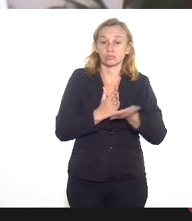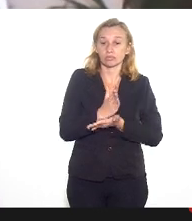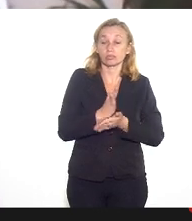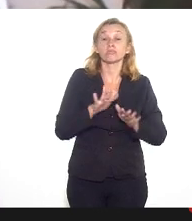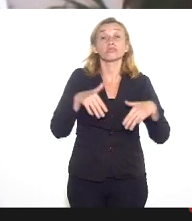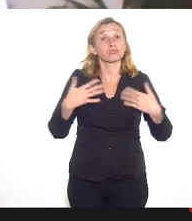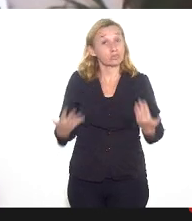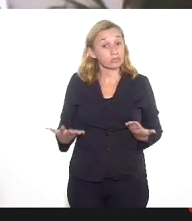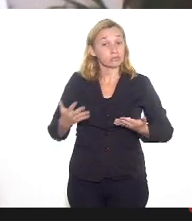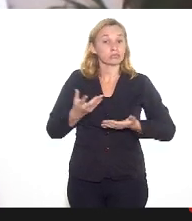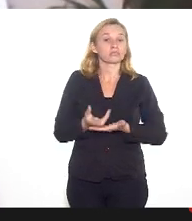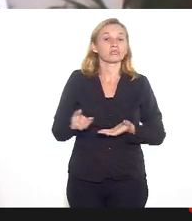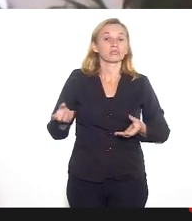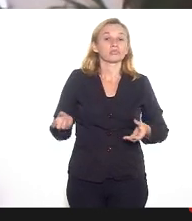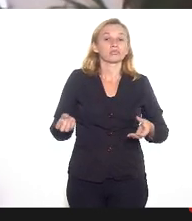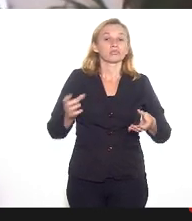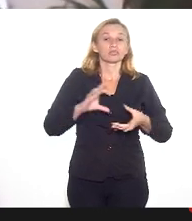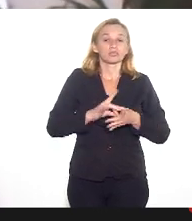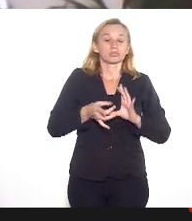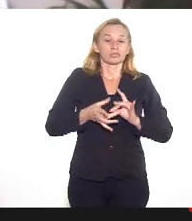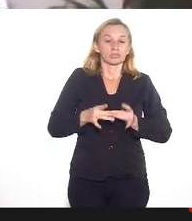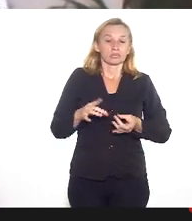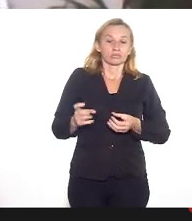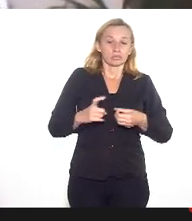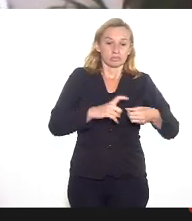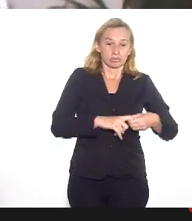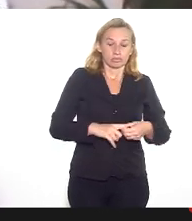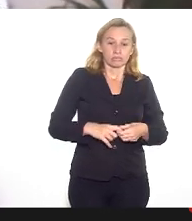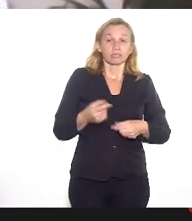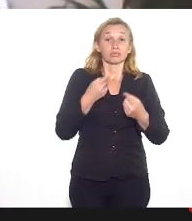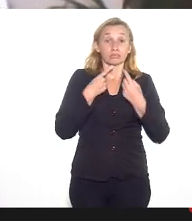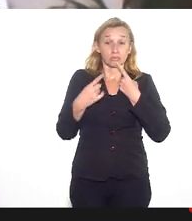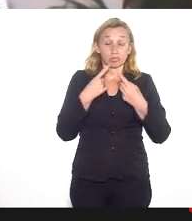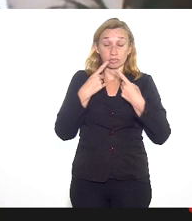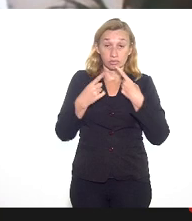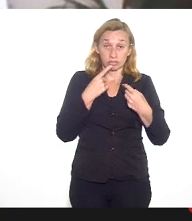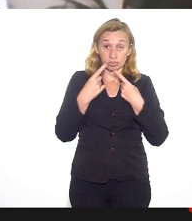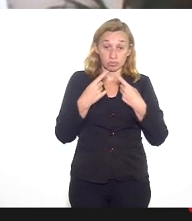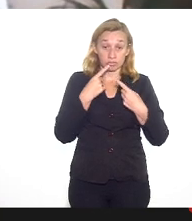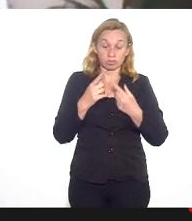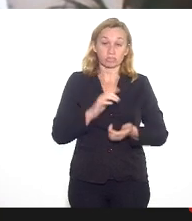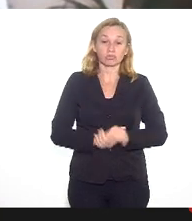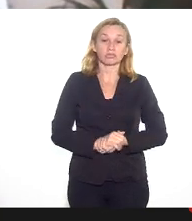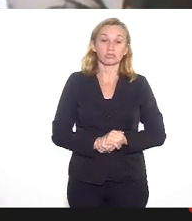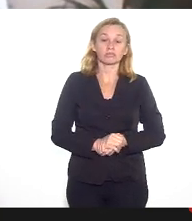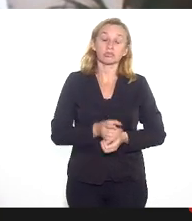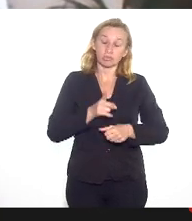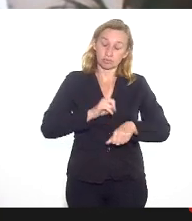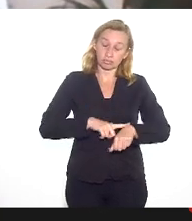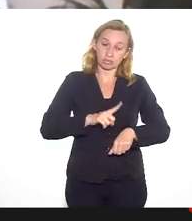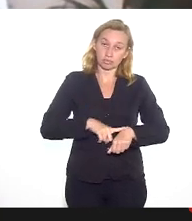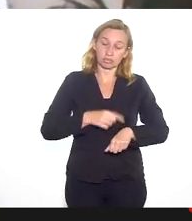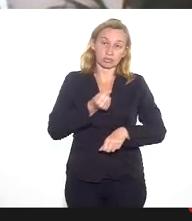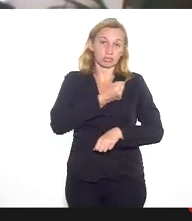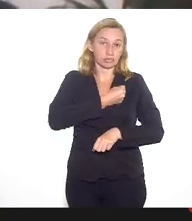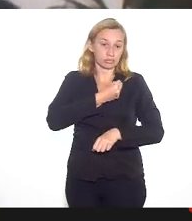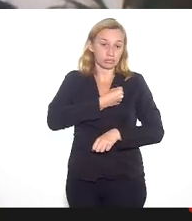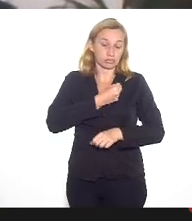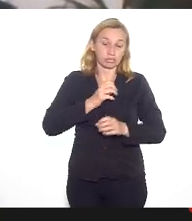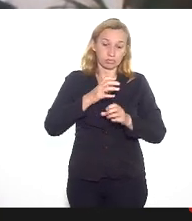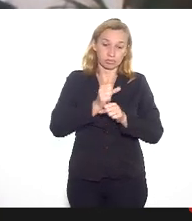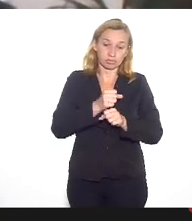Então, dentro de um contexto de consórcio, as decisões são discutidas, ainda que o momento e os números e o